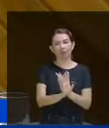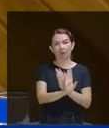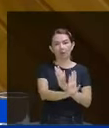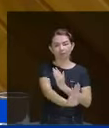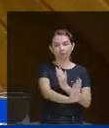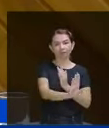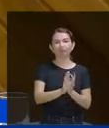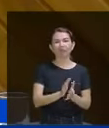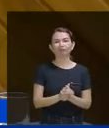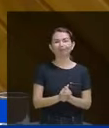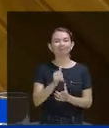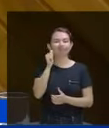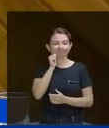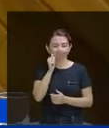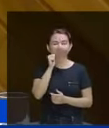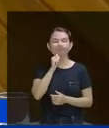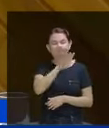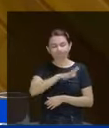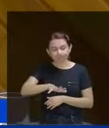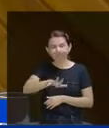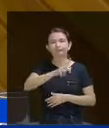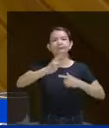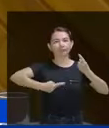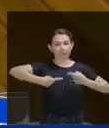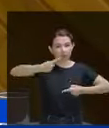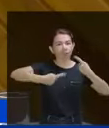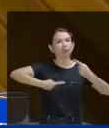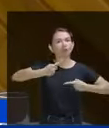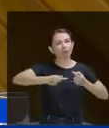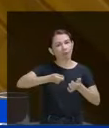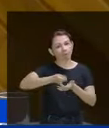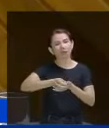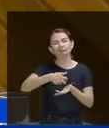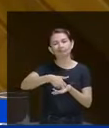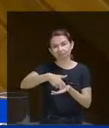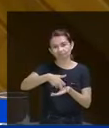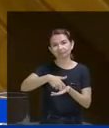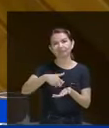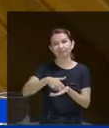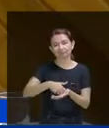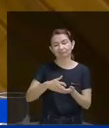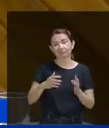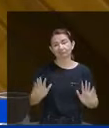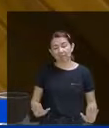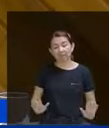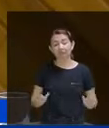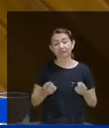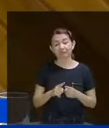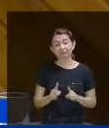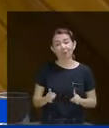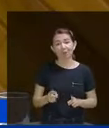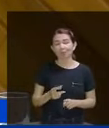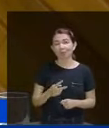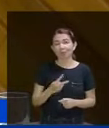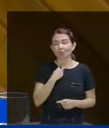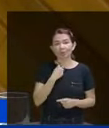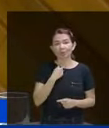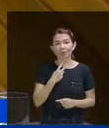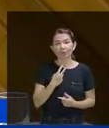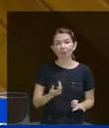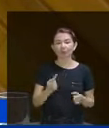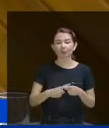ainda mais as mulheres do cenário político ao impormos sanções graves em situações que não se pode concluir de